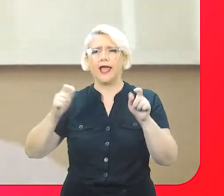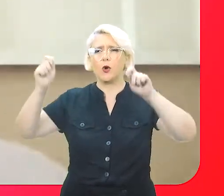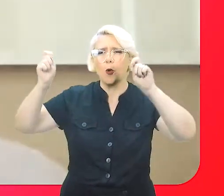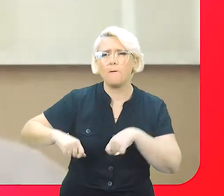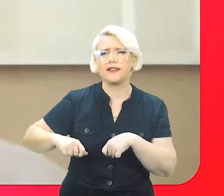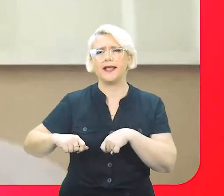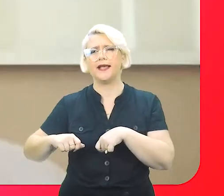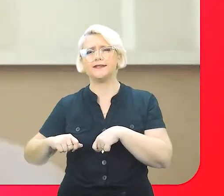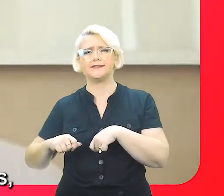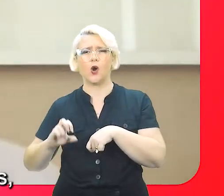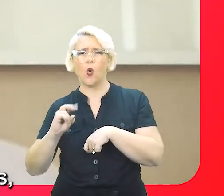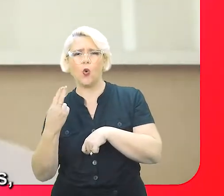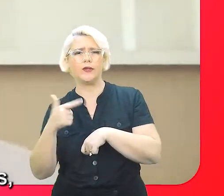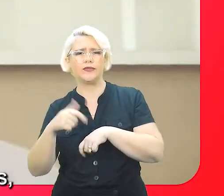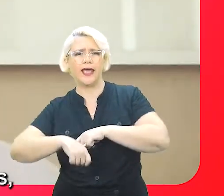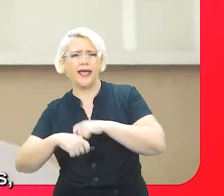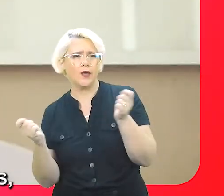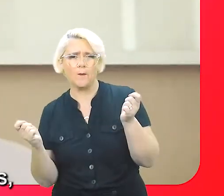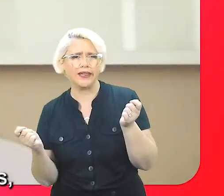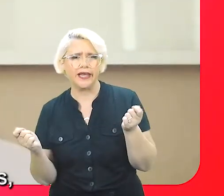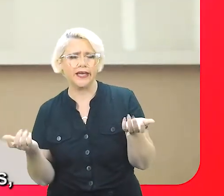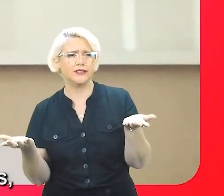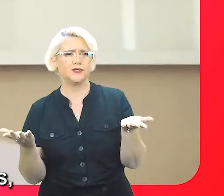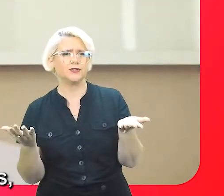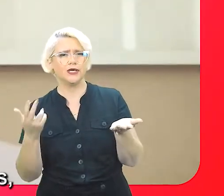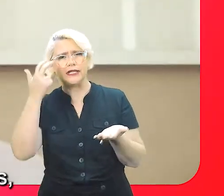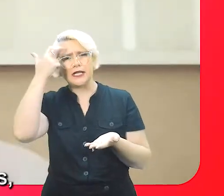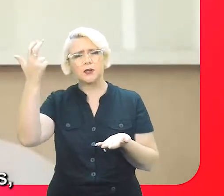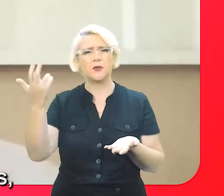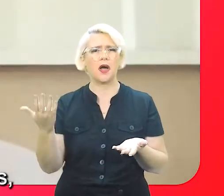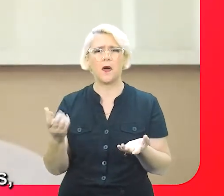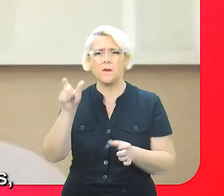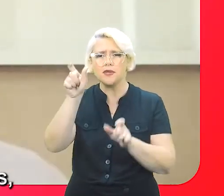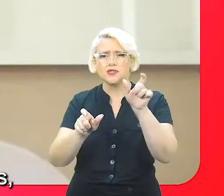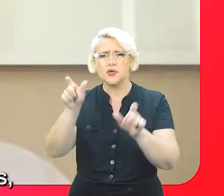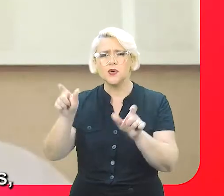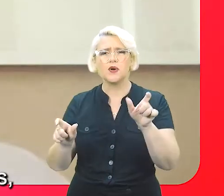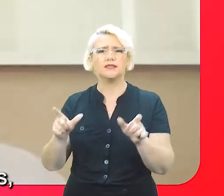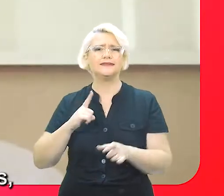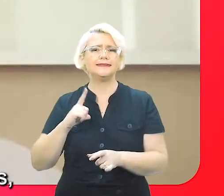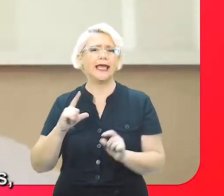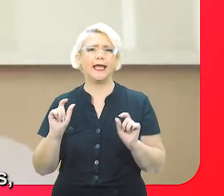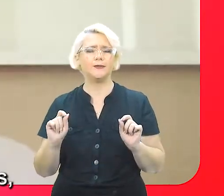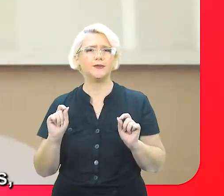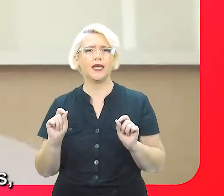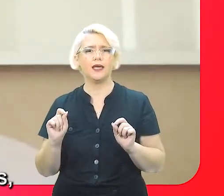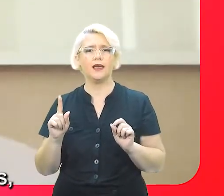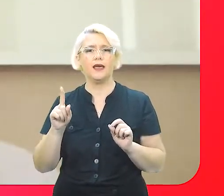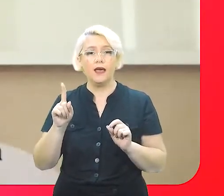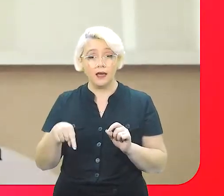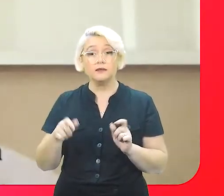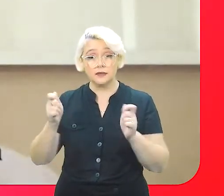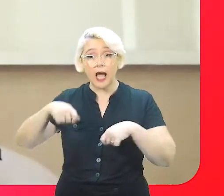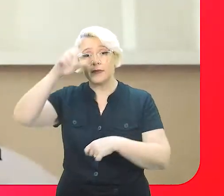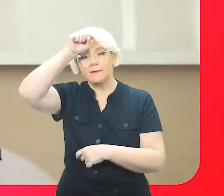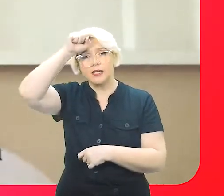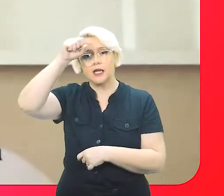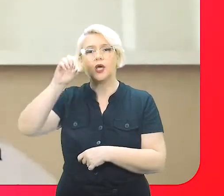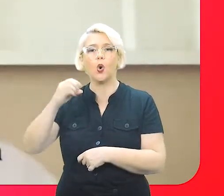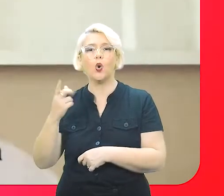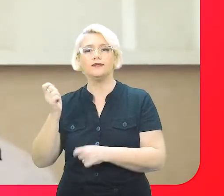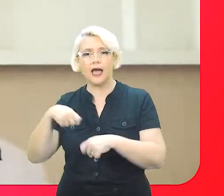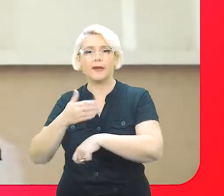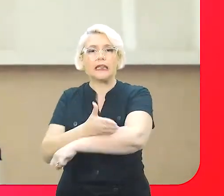competências, né, intelectuais, ser pessoas que eram educáveis,